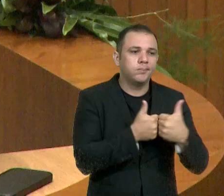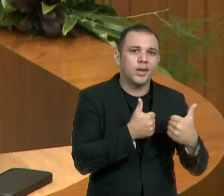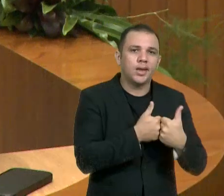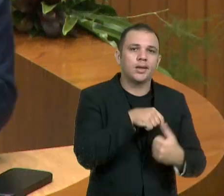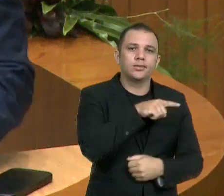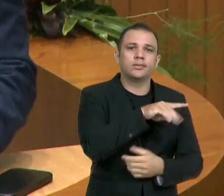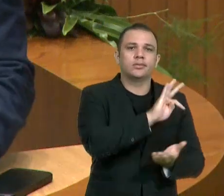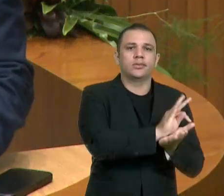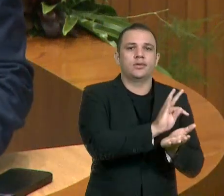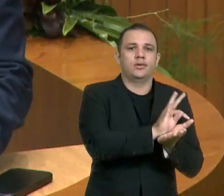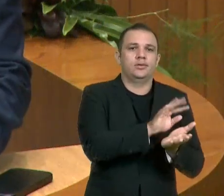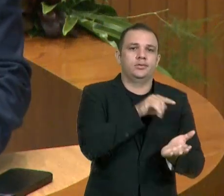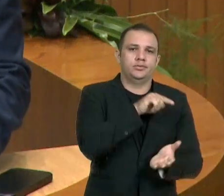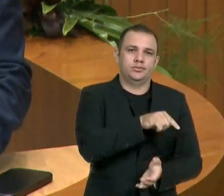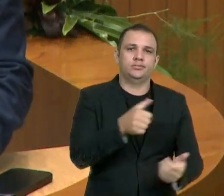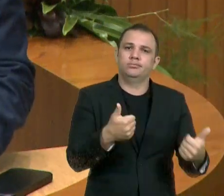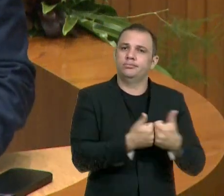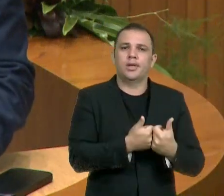Teresina,